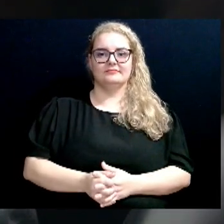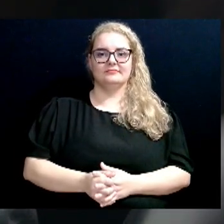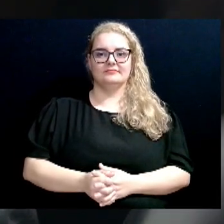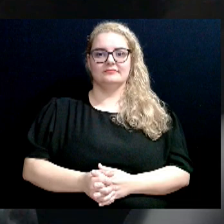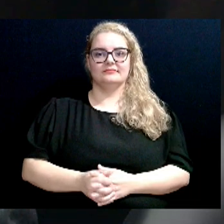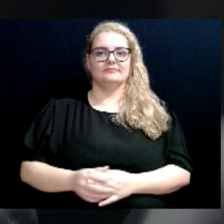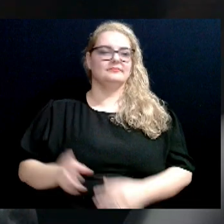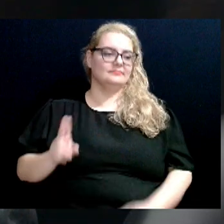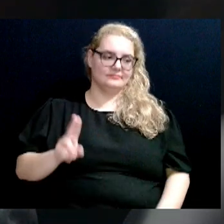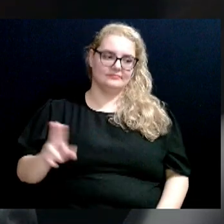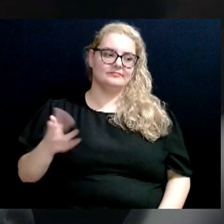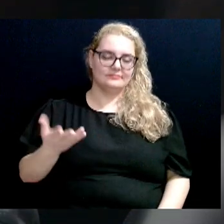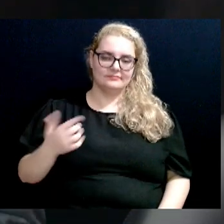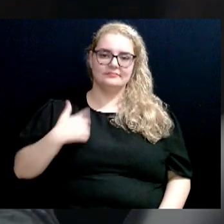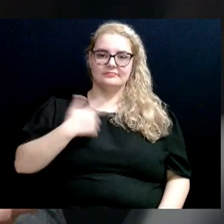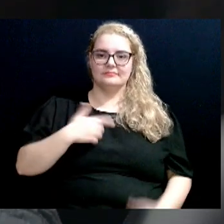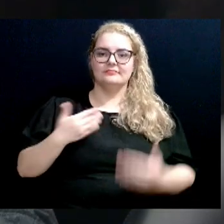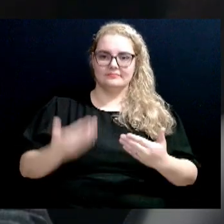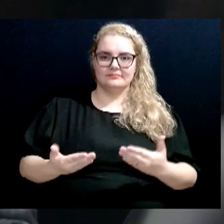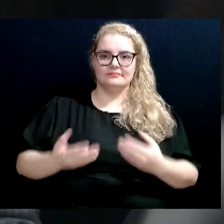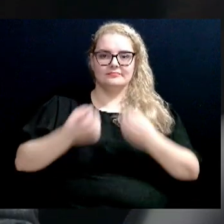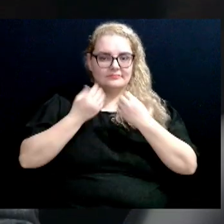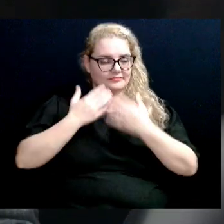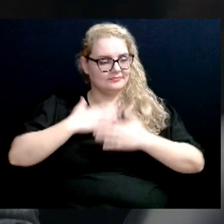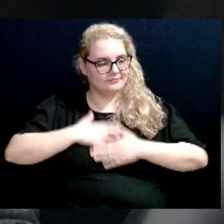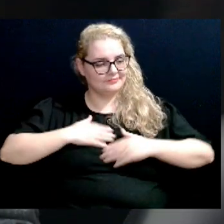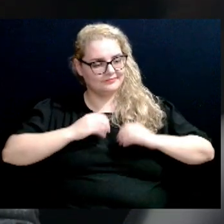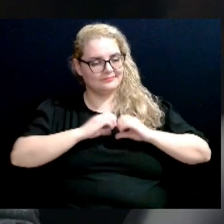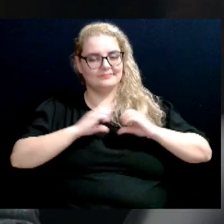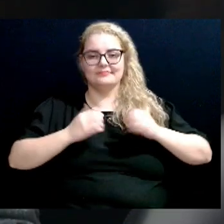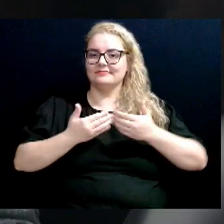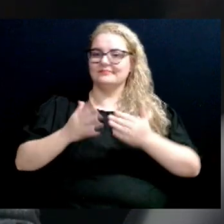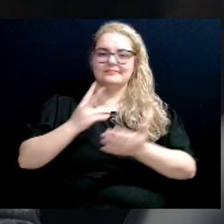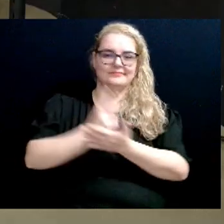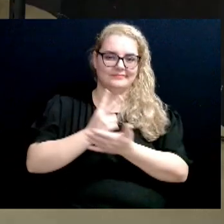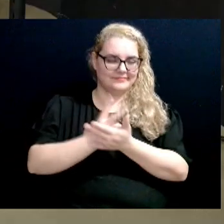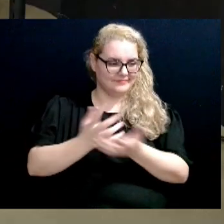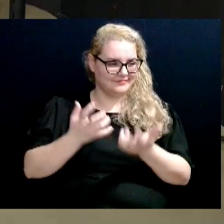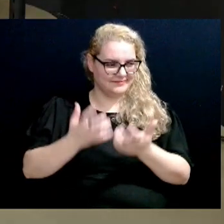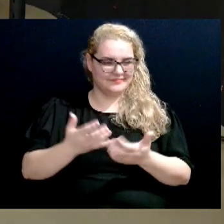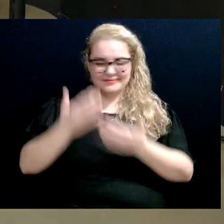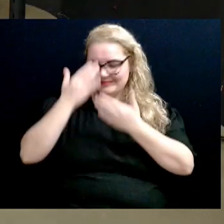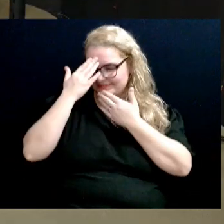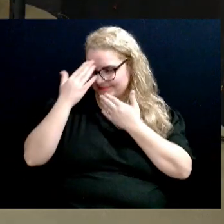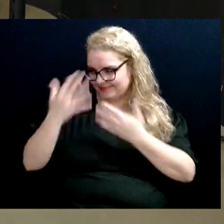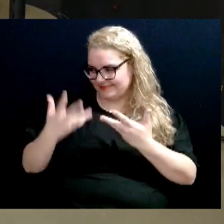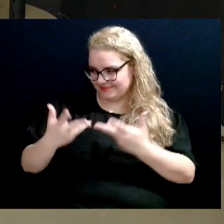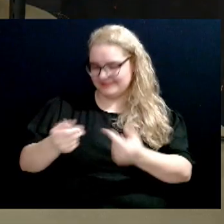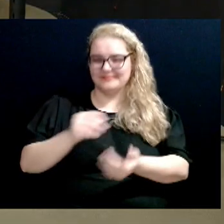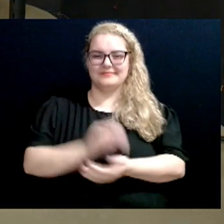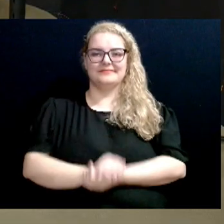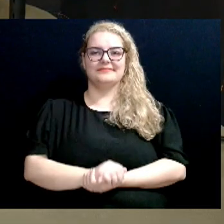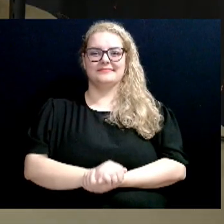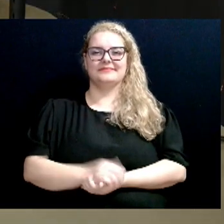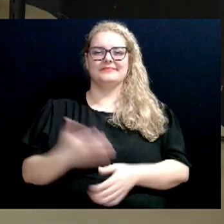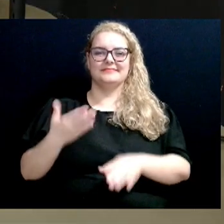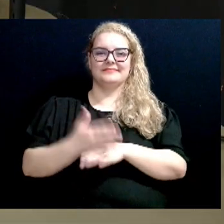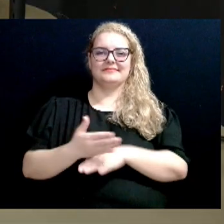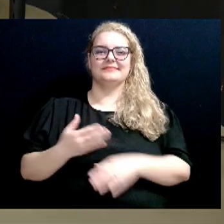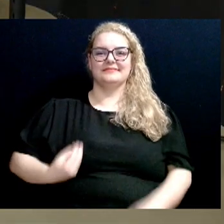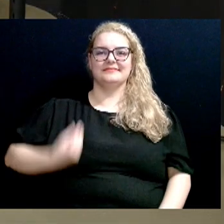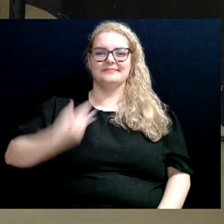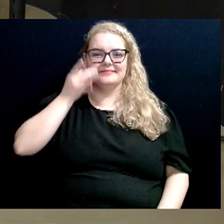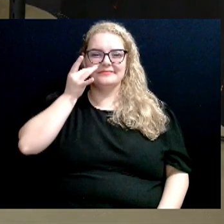está aqui de bom grado, de coração, e estou à disposição sempre que vocês quiserem. Ah, é maravilhoso, muito obrigada, viu, pela sua participação e presença. Doutora,